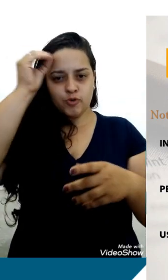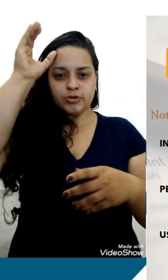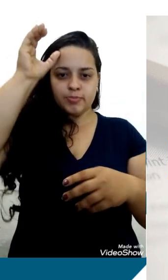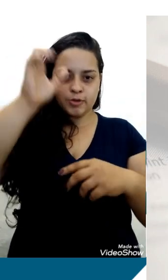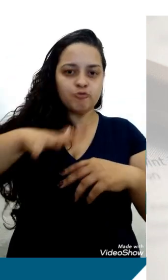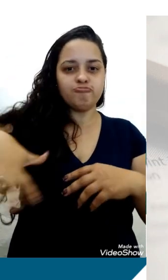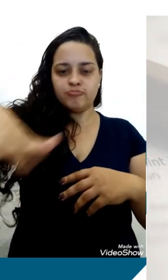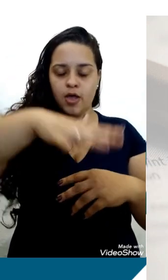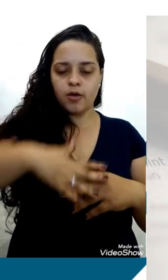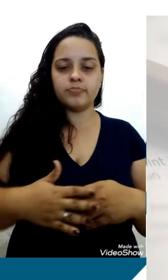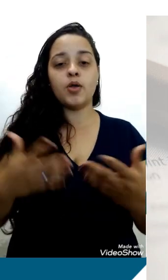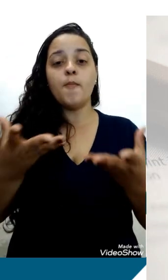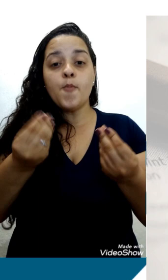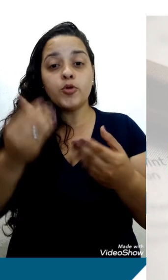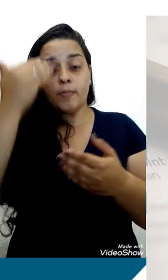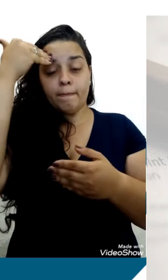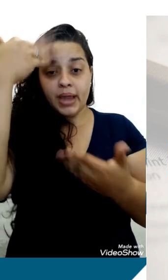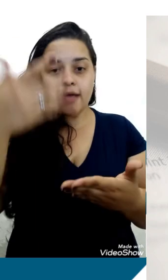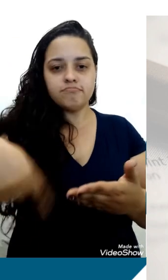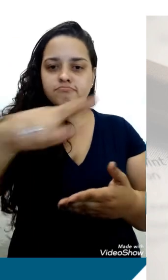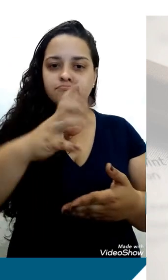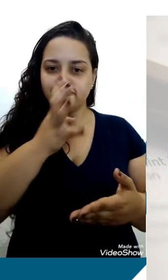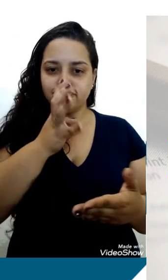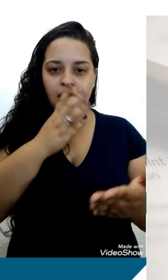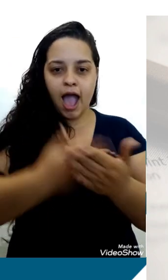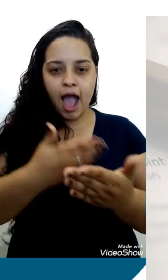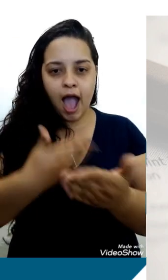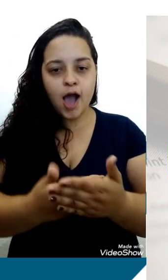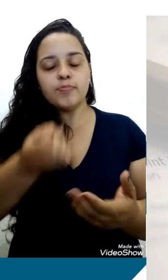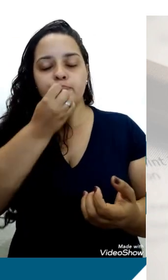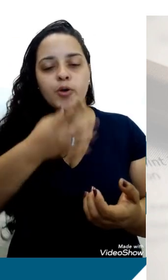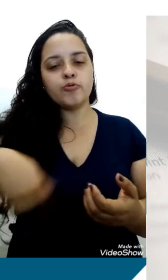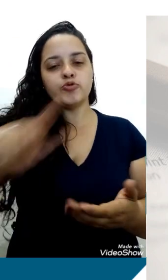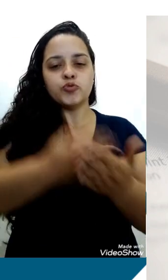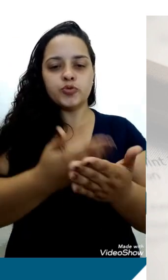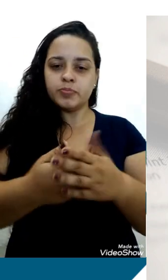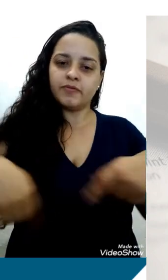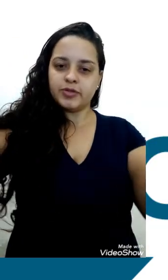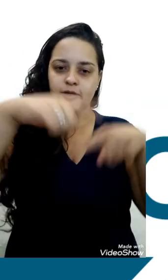Muito obrigada por assistirem a minha videoaula e bons estudos para vocês!